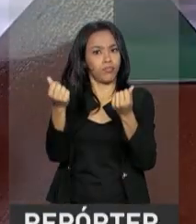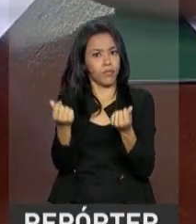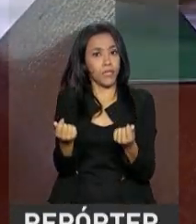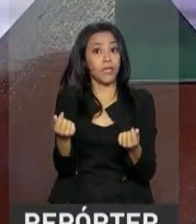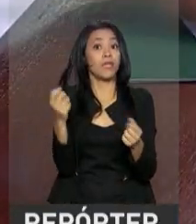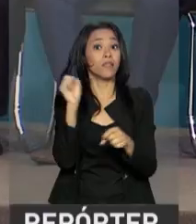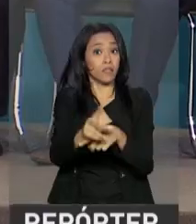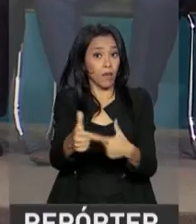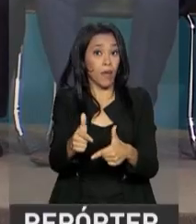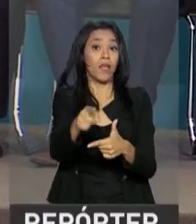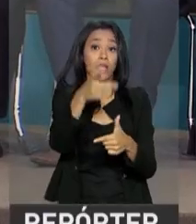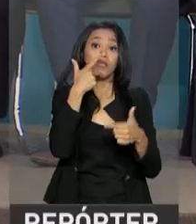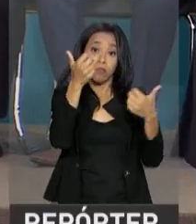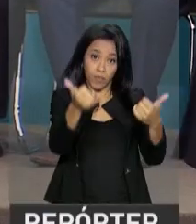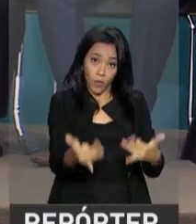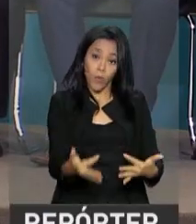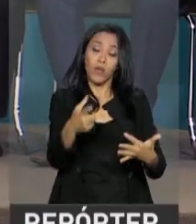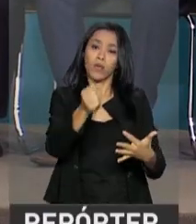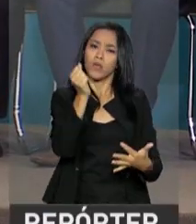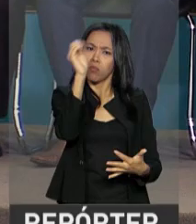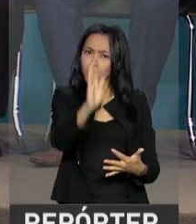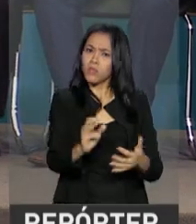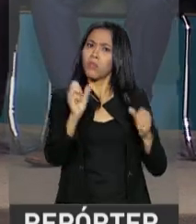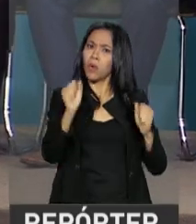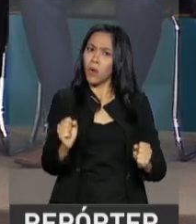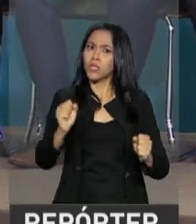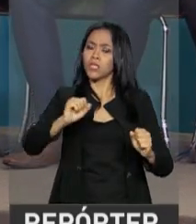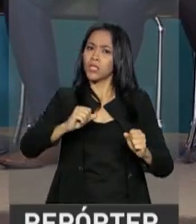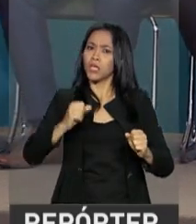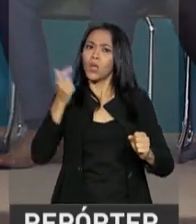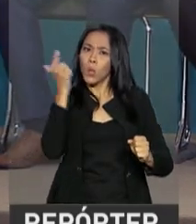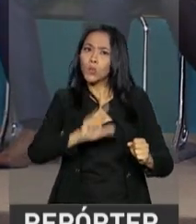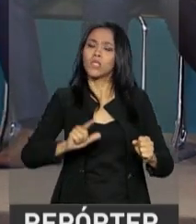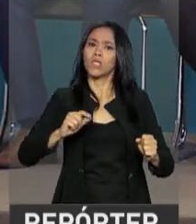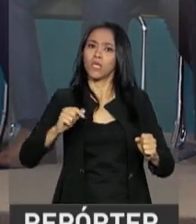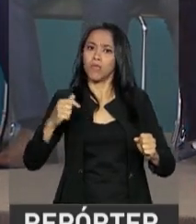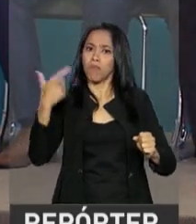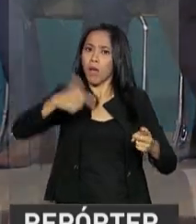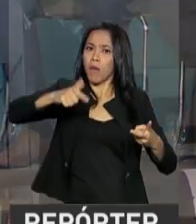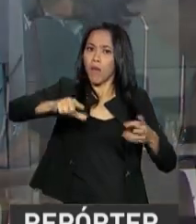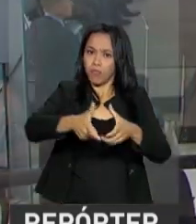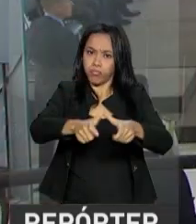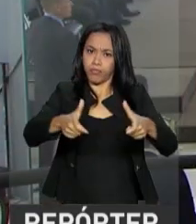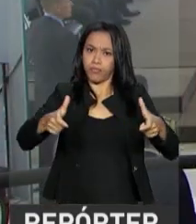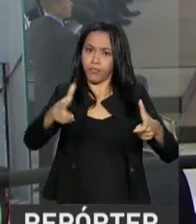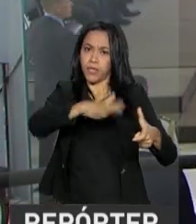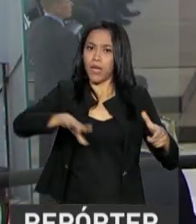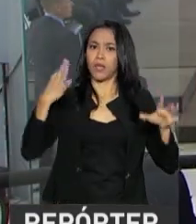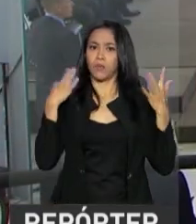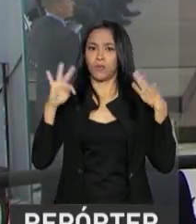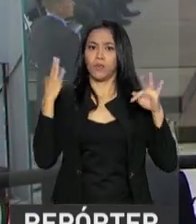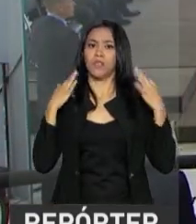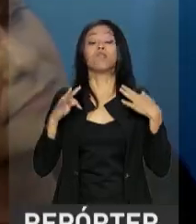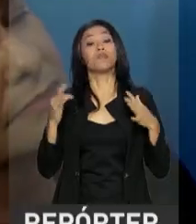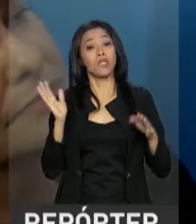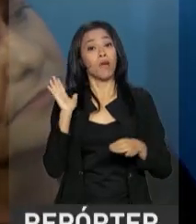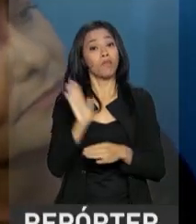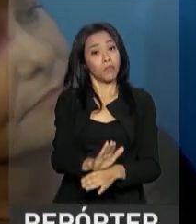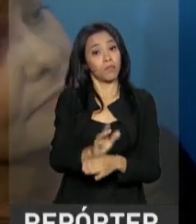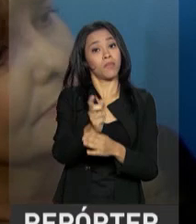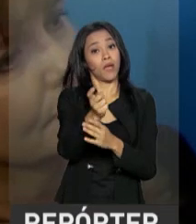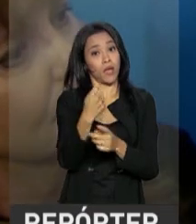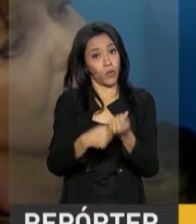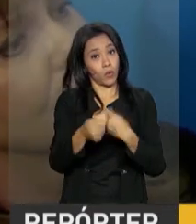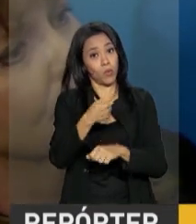brasil pode ampliar os ganhos com turismo e aumentar a participação da área na economia nacional vamos